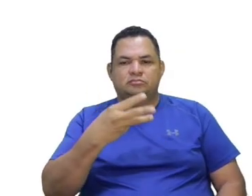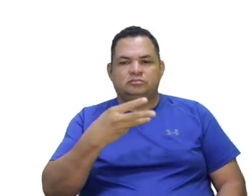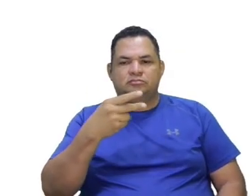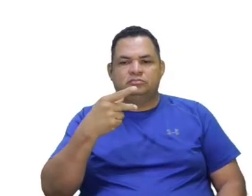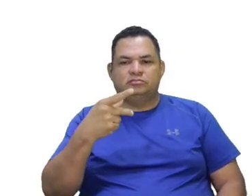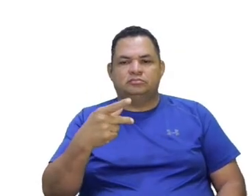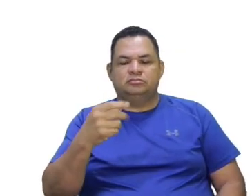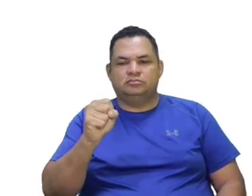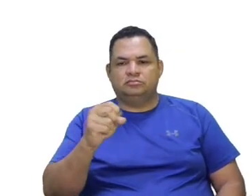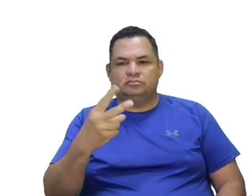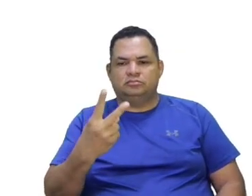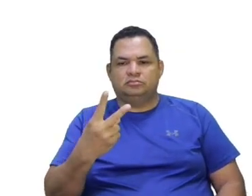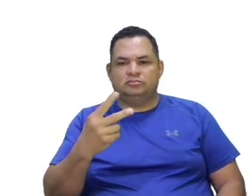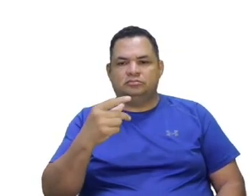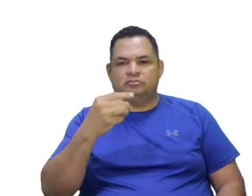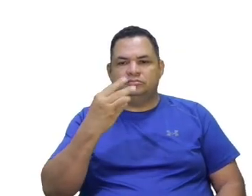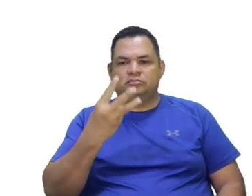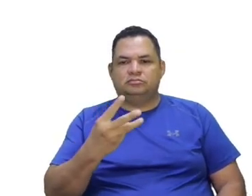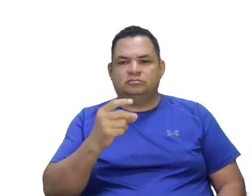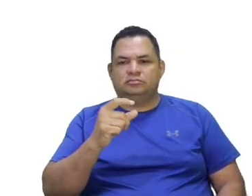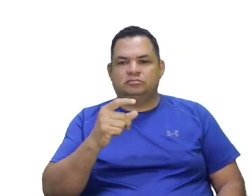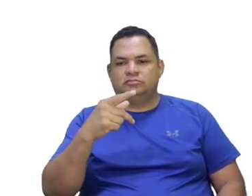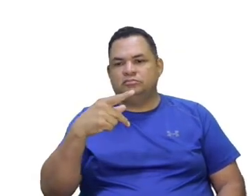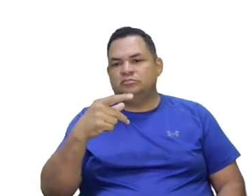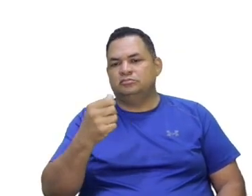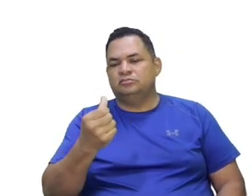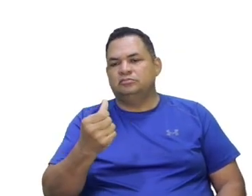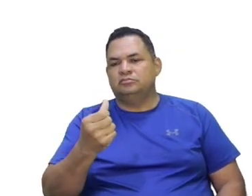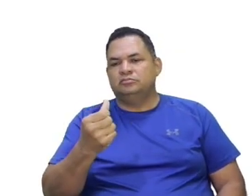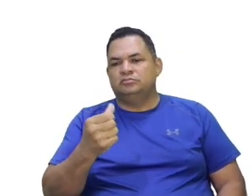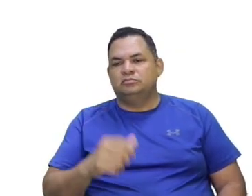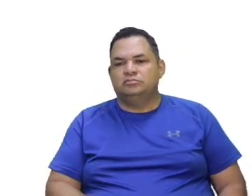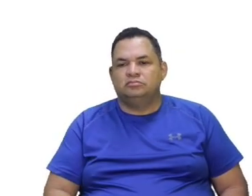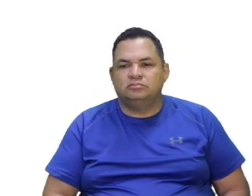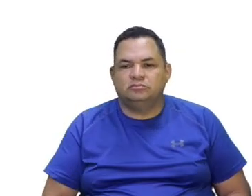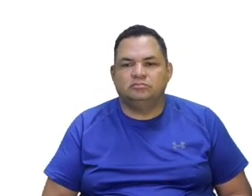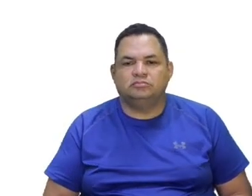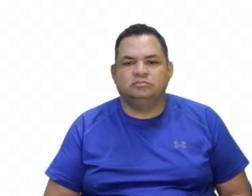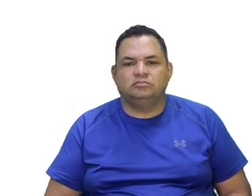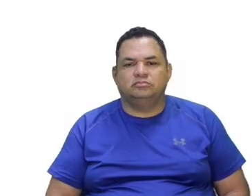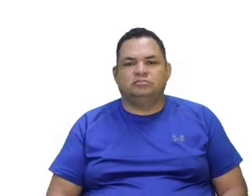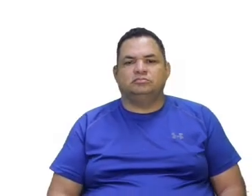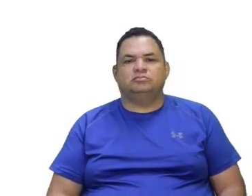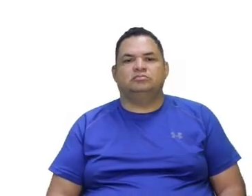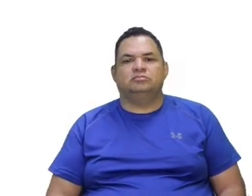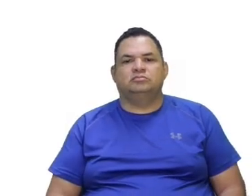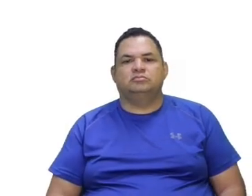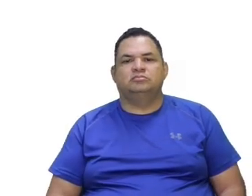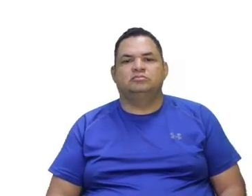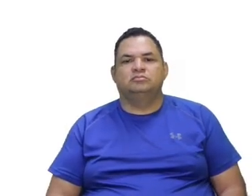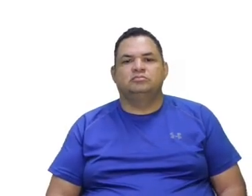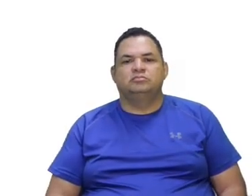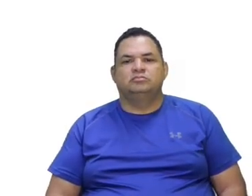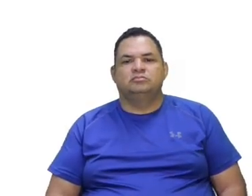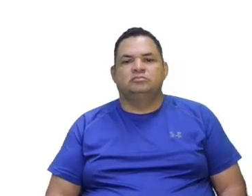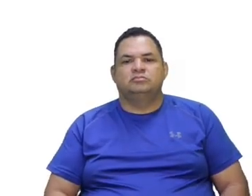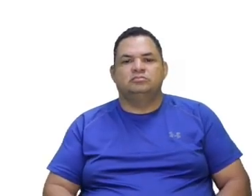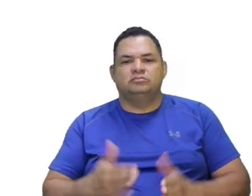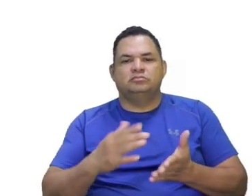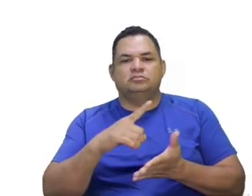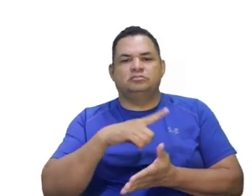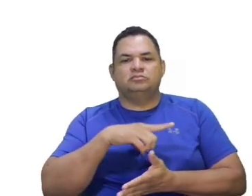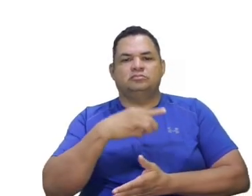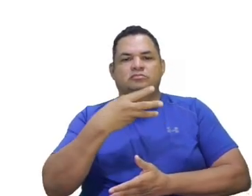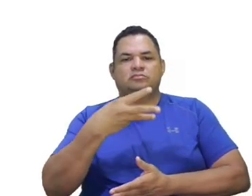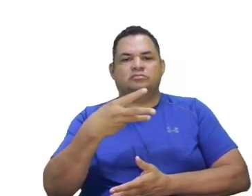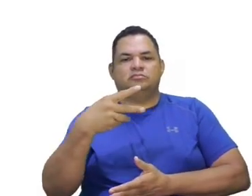3 S2, 3 P6, o que eu tenho que fazer agora? Quando eu chego no 3P6,